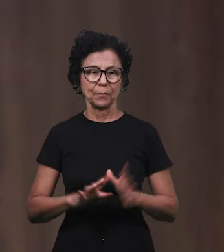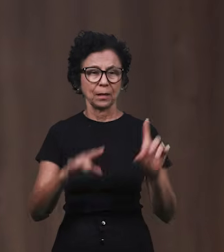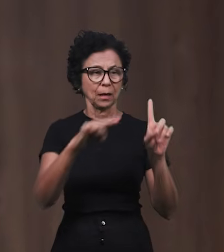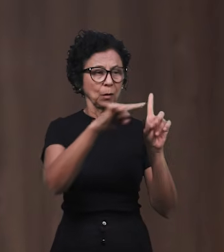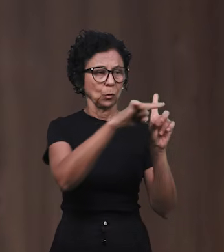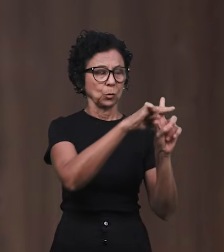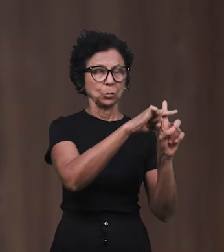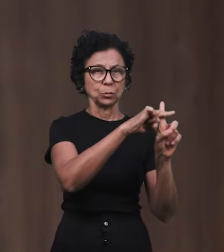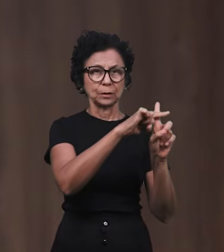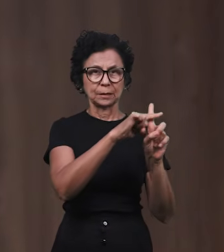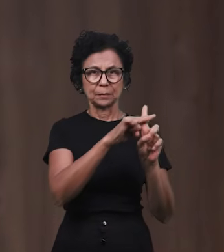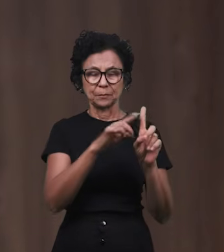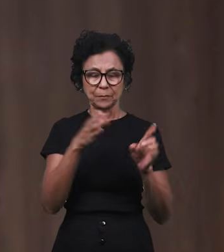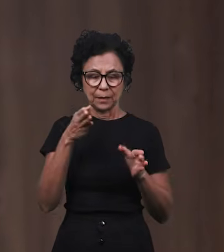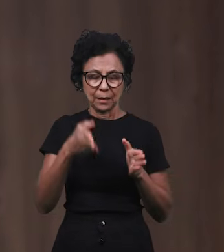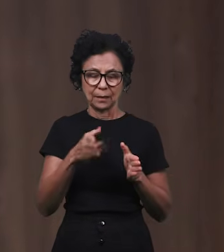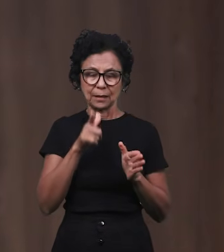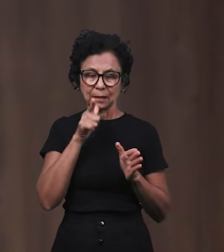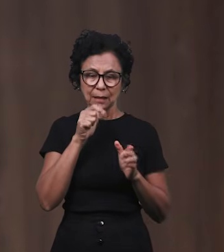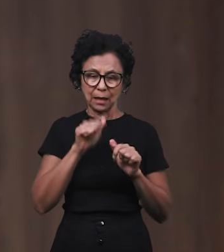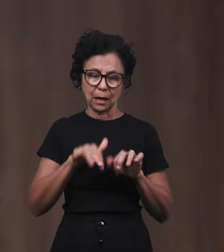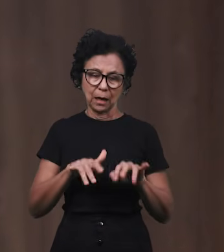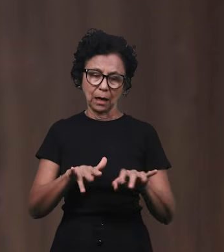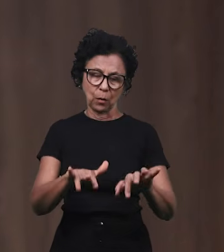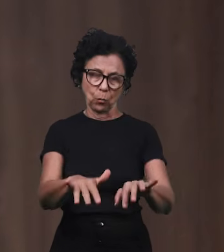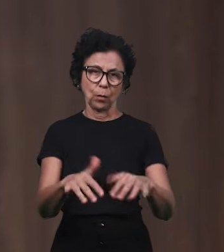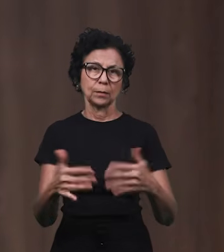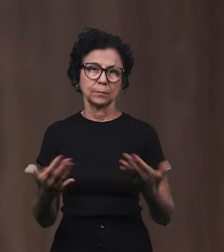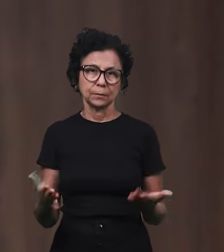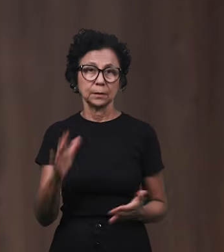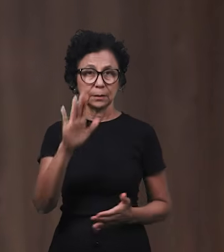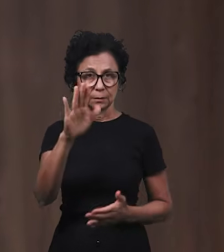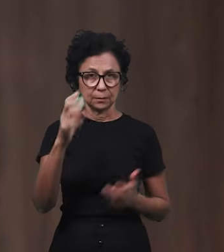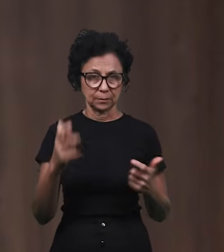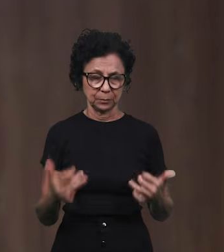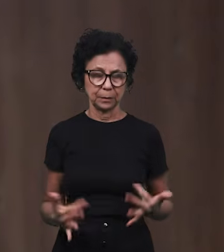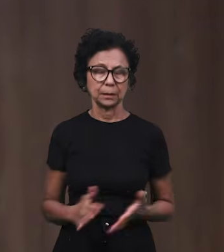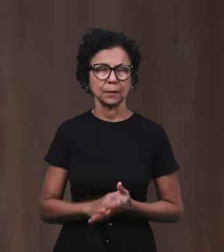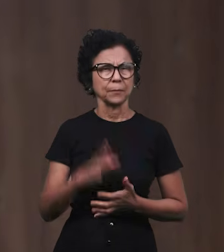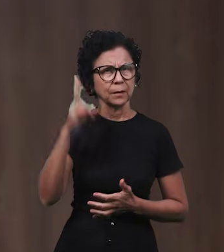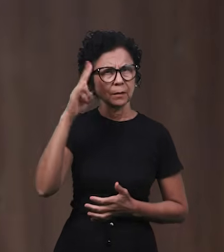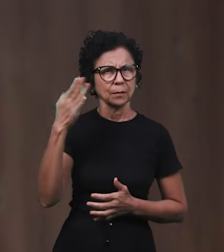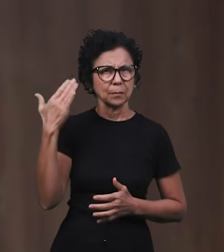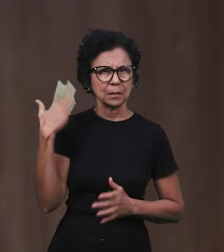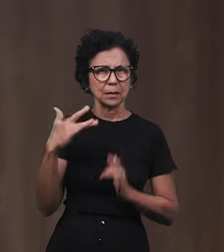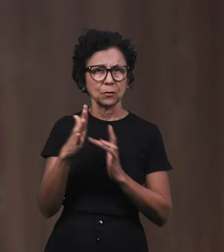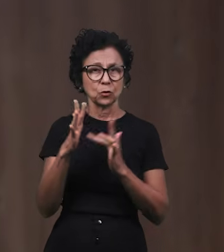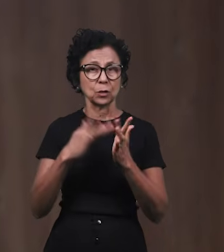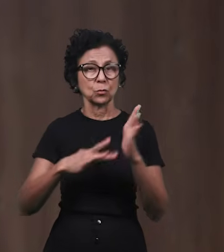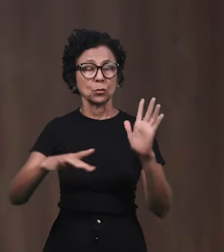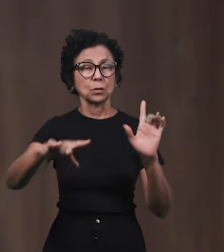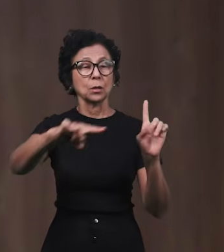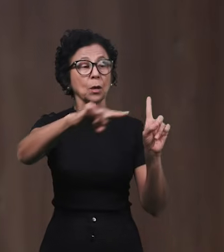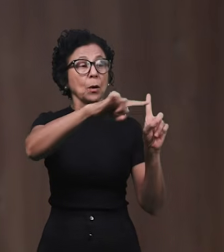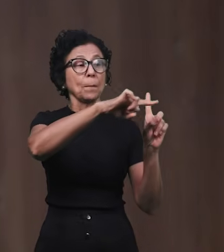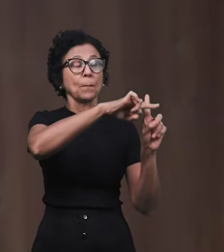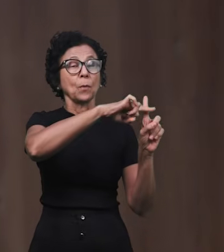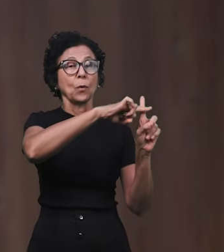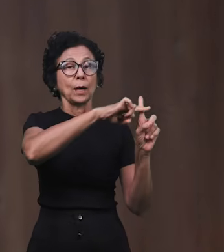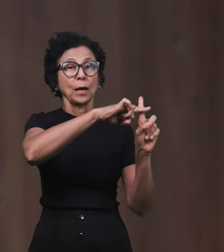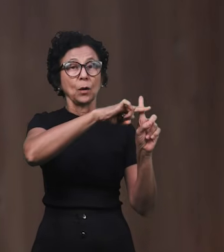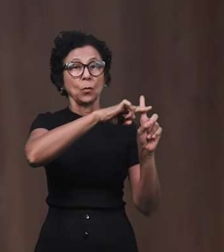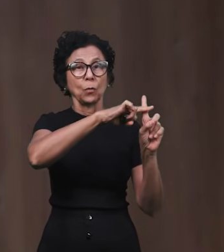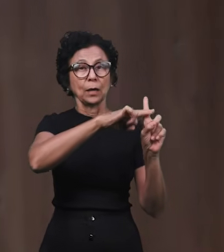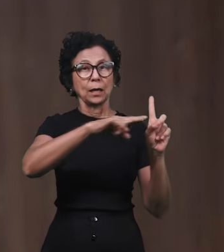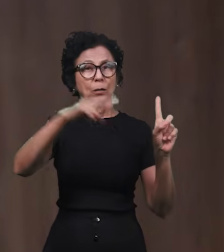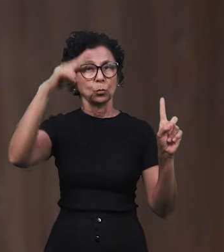que quando o seu Jesus ele foi morto, ele foi transpassado, né? Então, o soldado ele veio e transpassou o Senhor Jesus e dali saiu